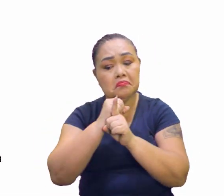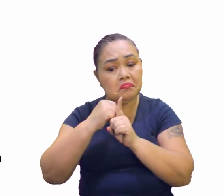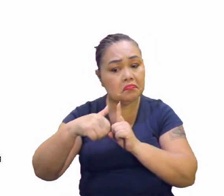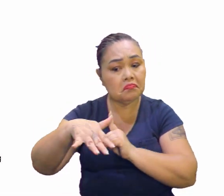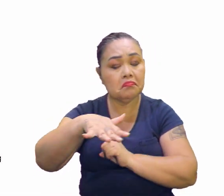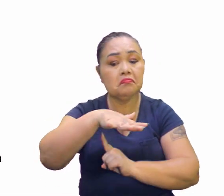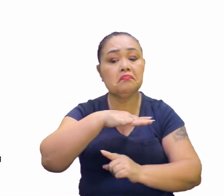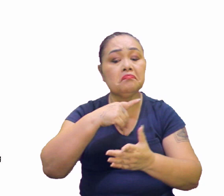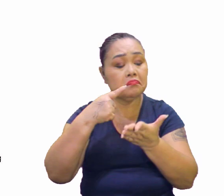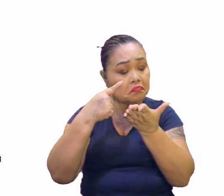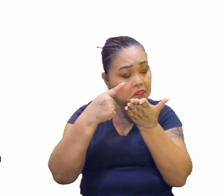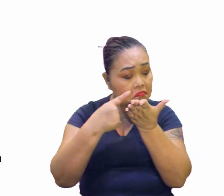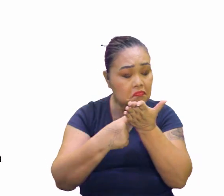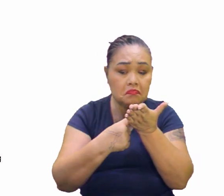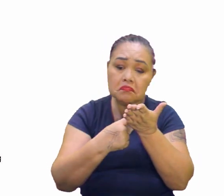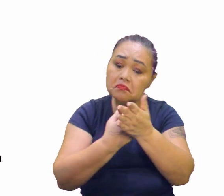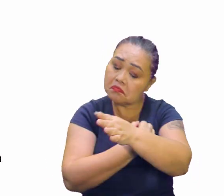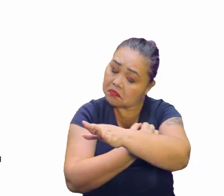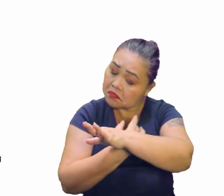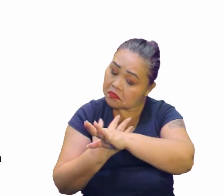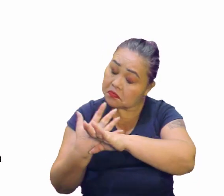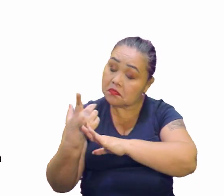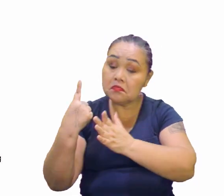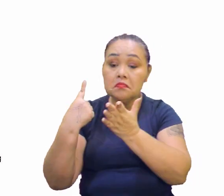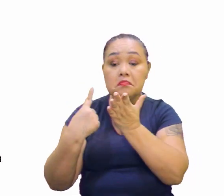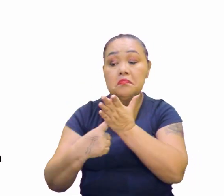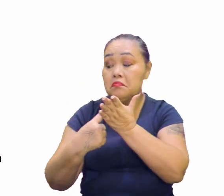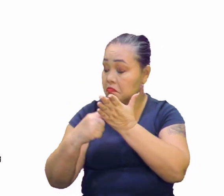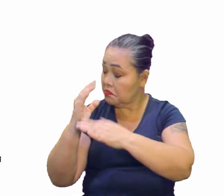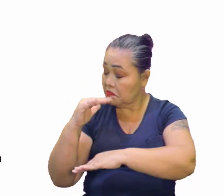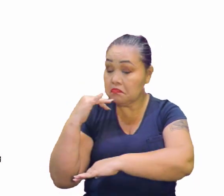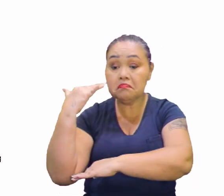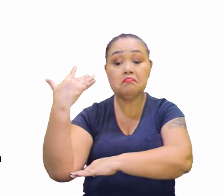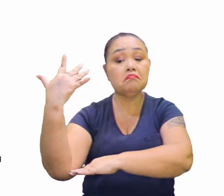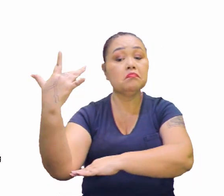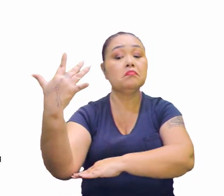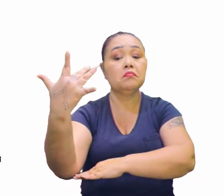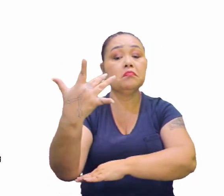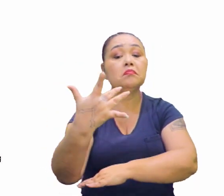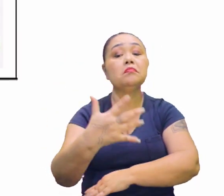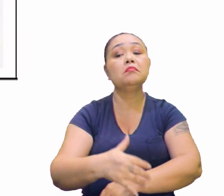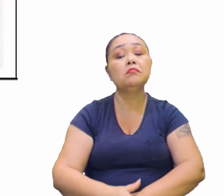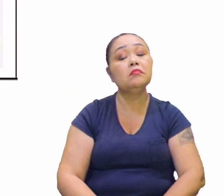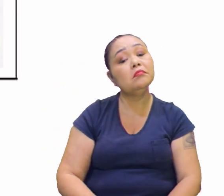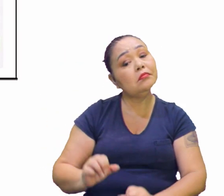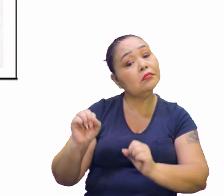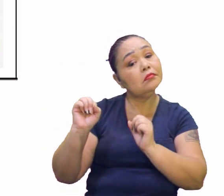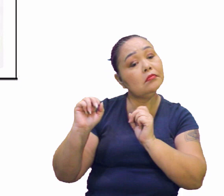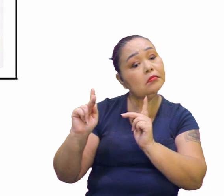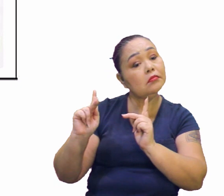ambiente, compromisso com a floresta, ok?